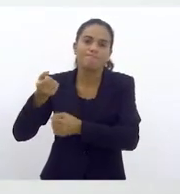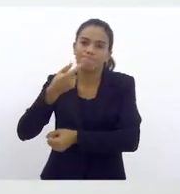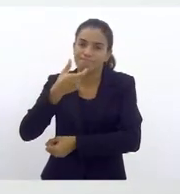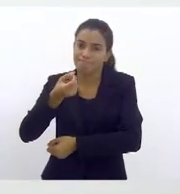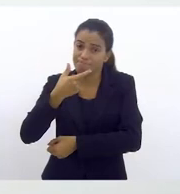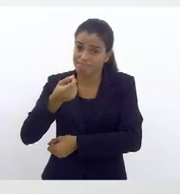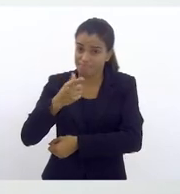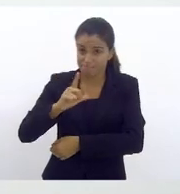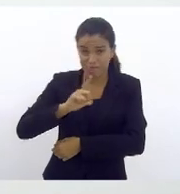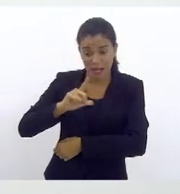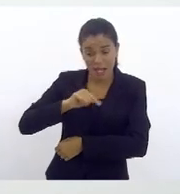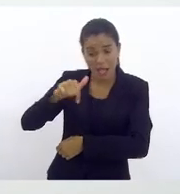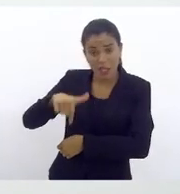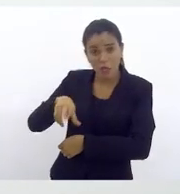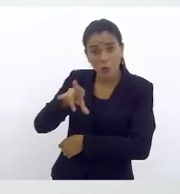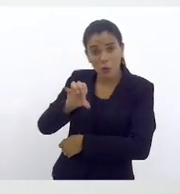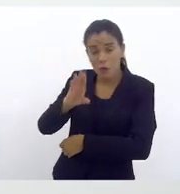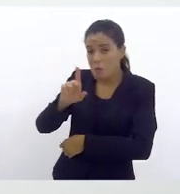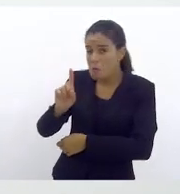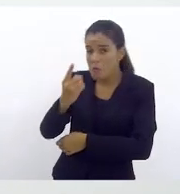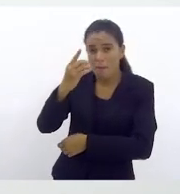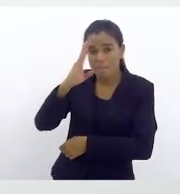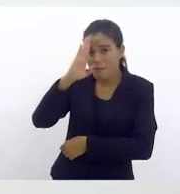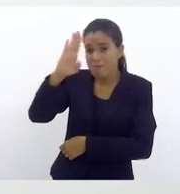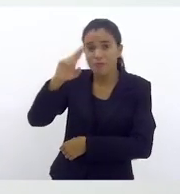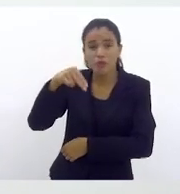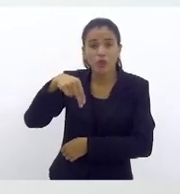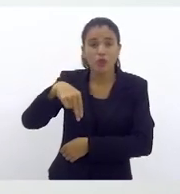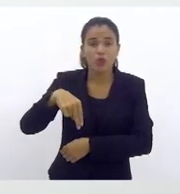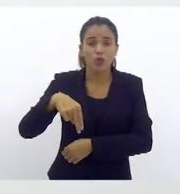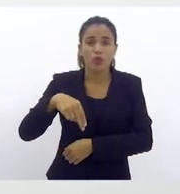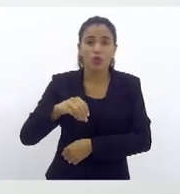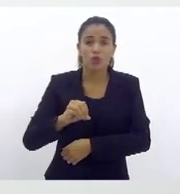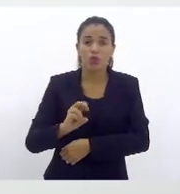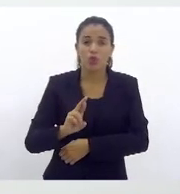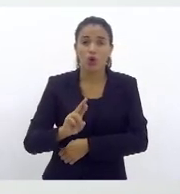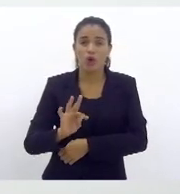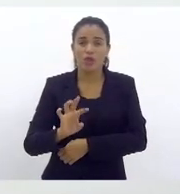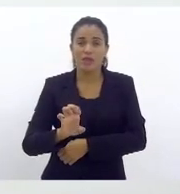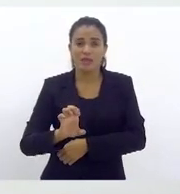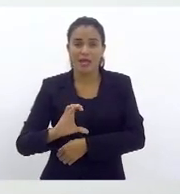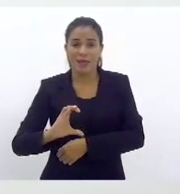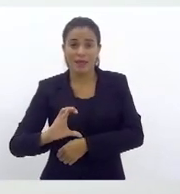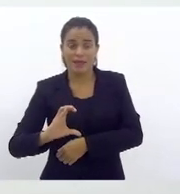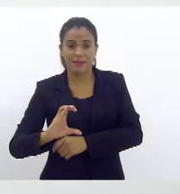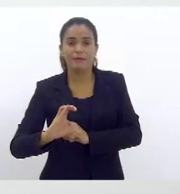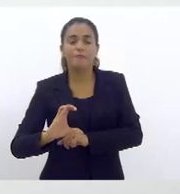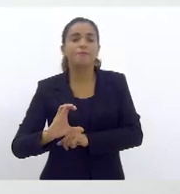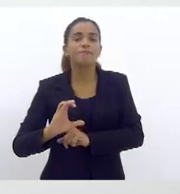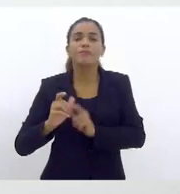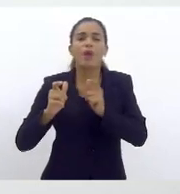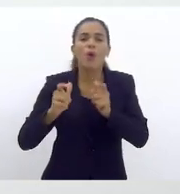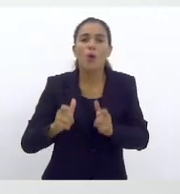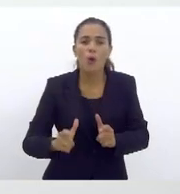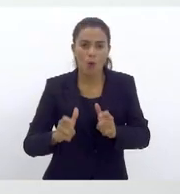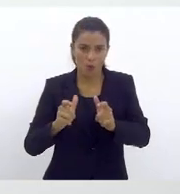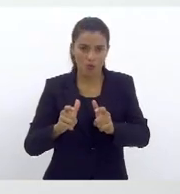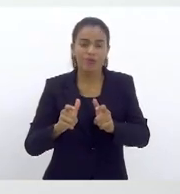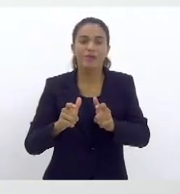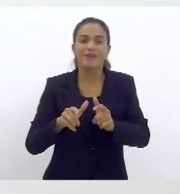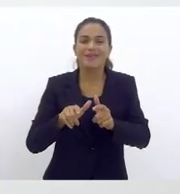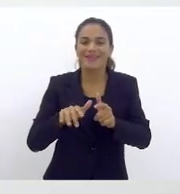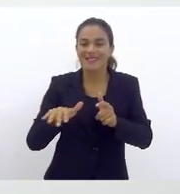farmoquímica do Brasil do país que é nortec que fica aqui em ali na raiz da Serra